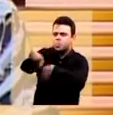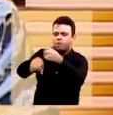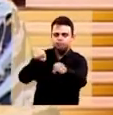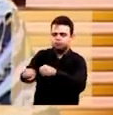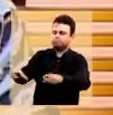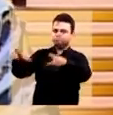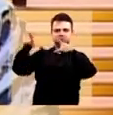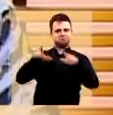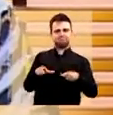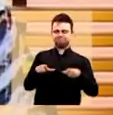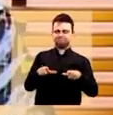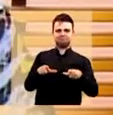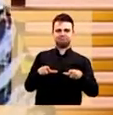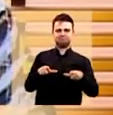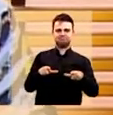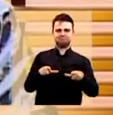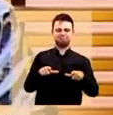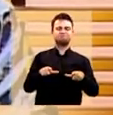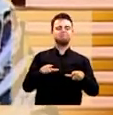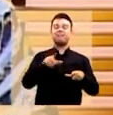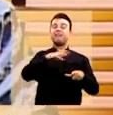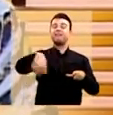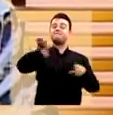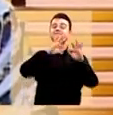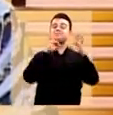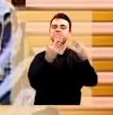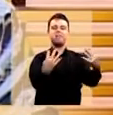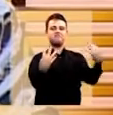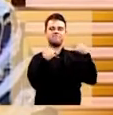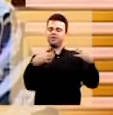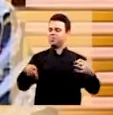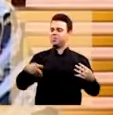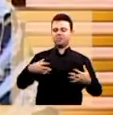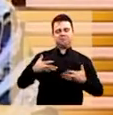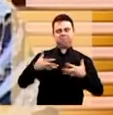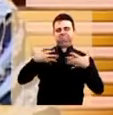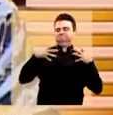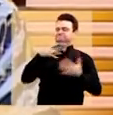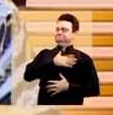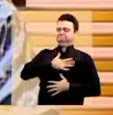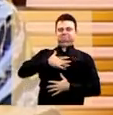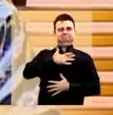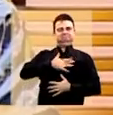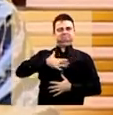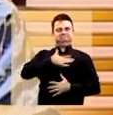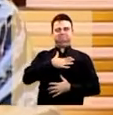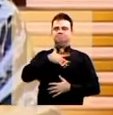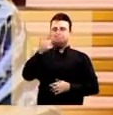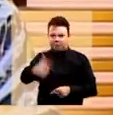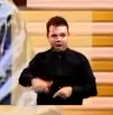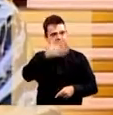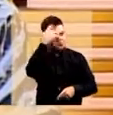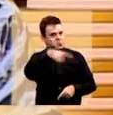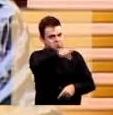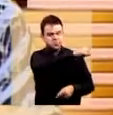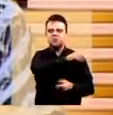ela consegue ter um espelho, né? Para os demais que vêm. Né? É o incentivo maior, né? Que a gente precisa.